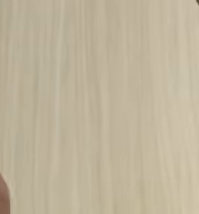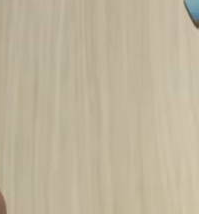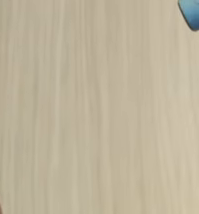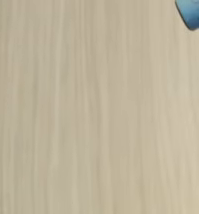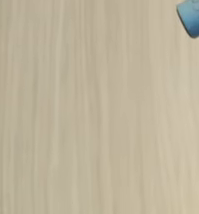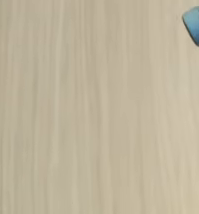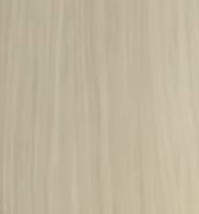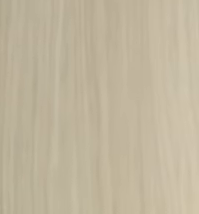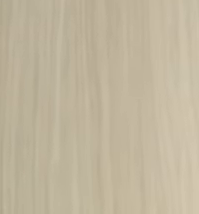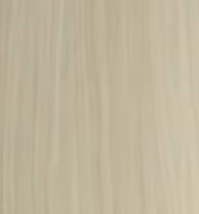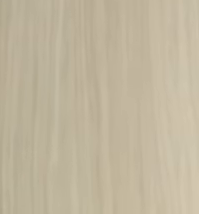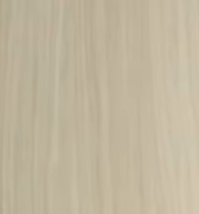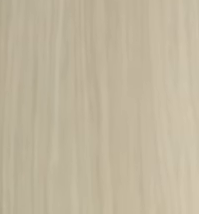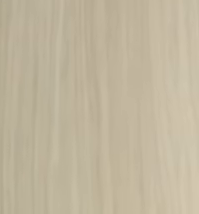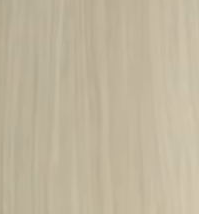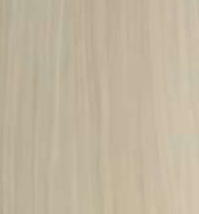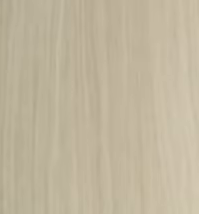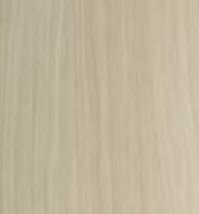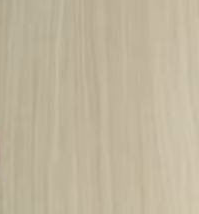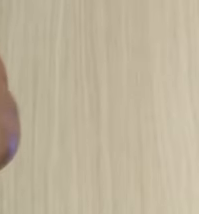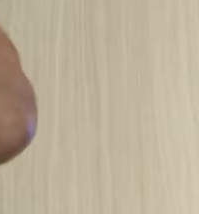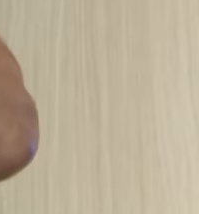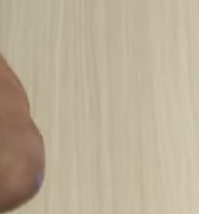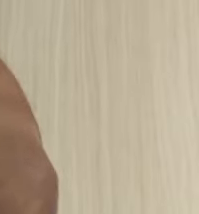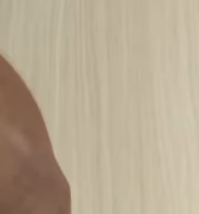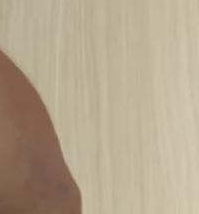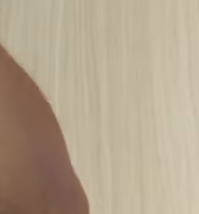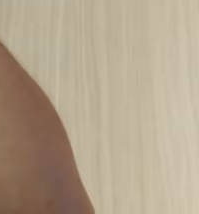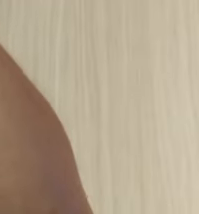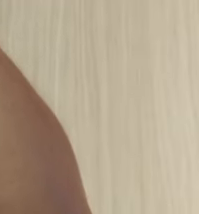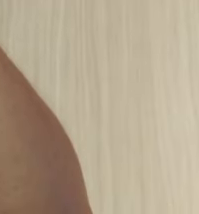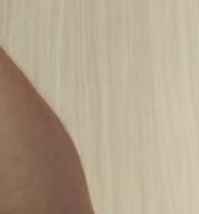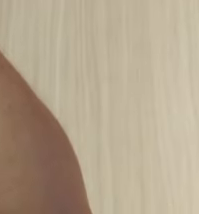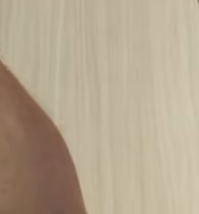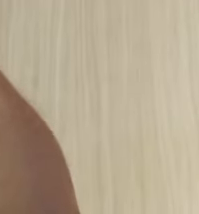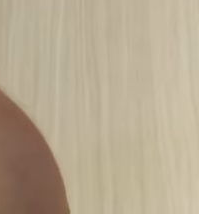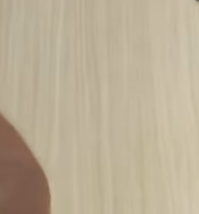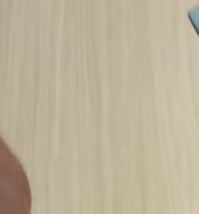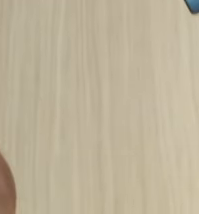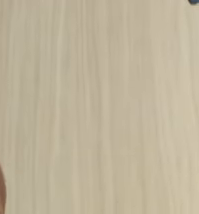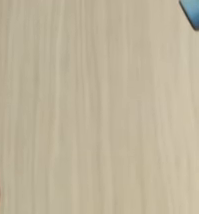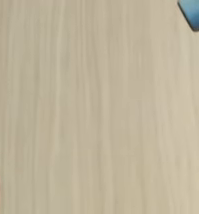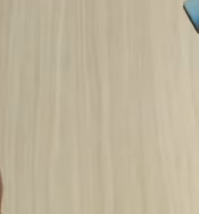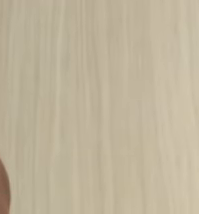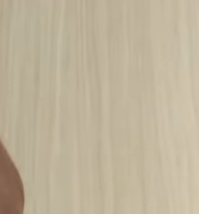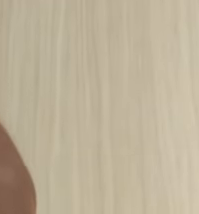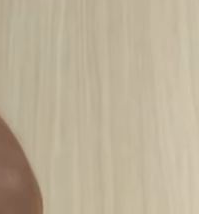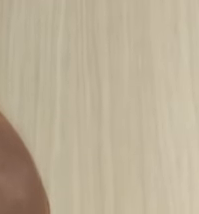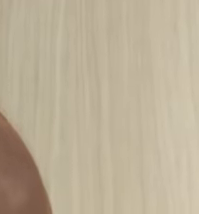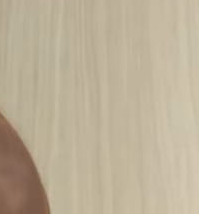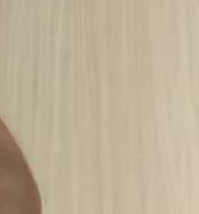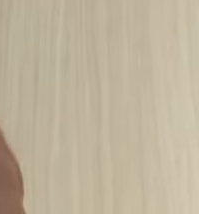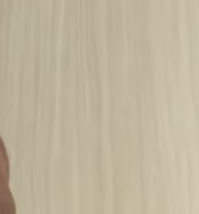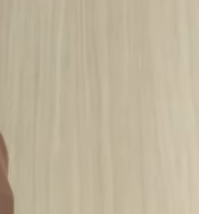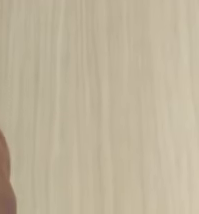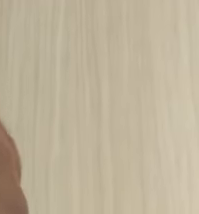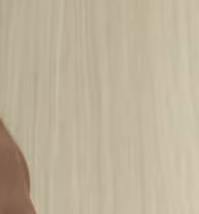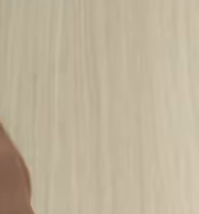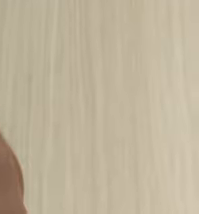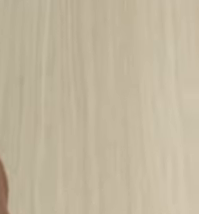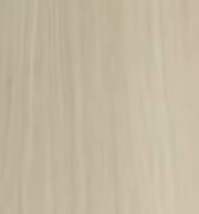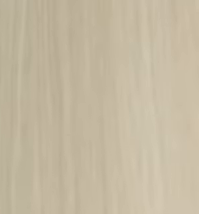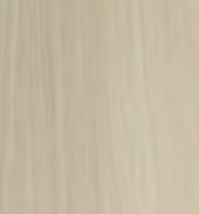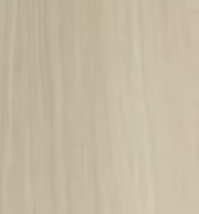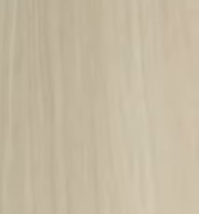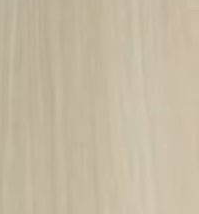gente depois. Sim. E essa música eu vou fazer ela porque quem chegou depois também não viu. Isso. E a gente tem que repetir essa música porque a mensagem